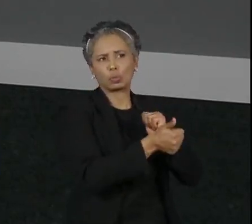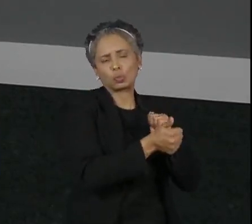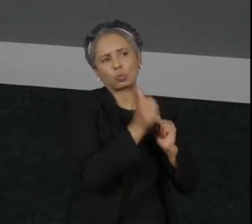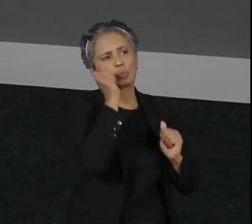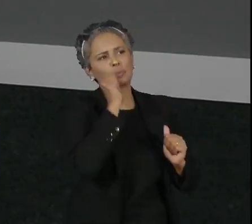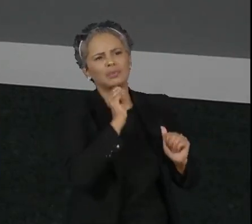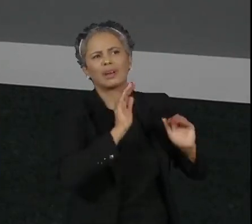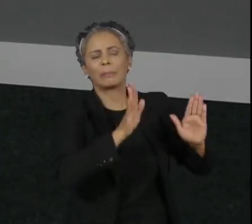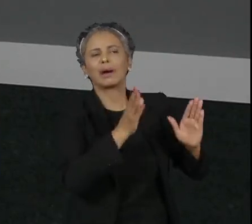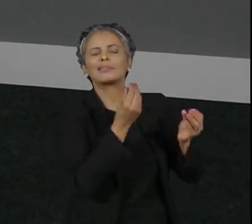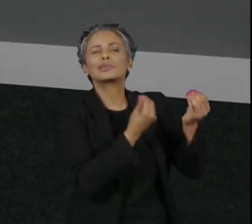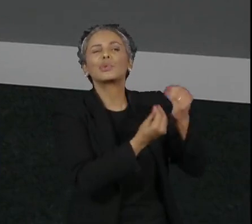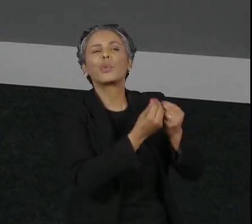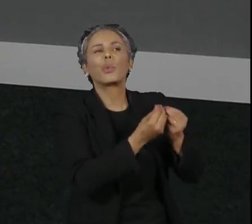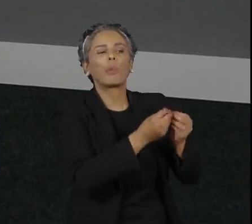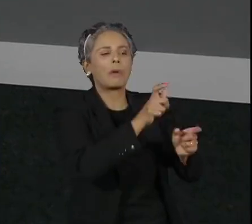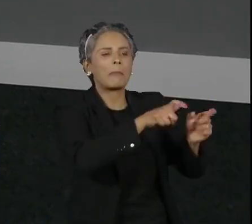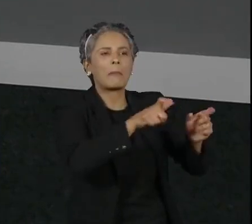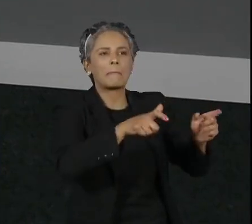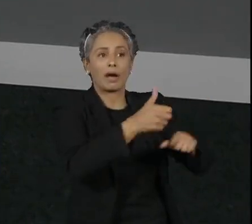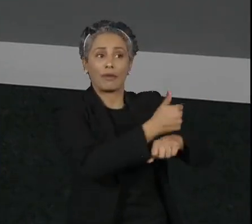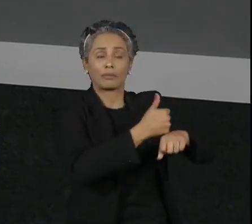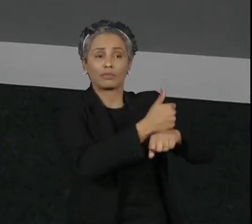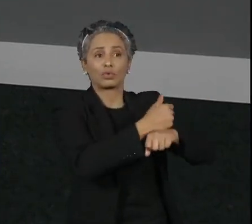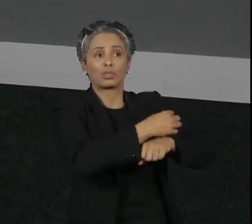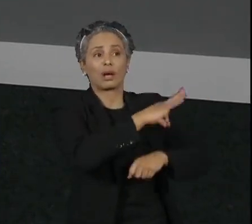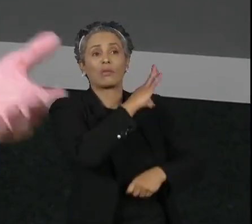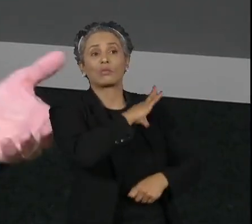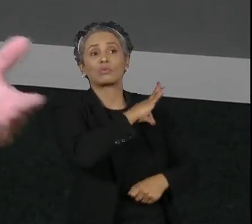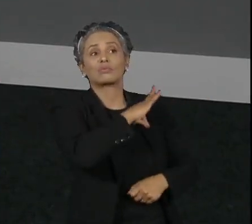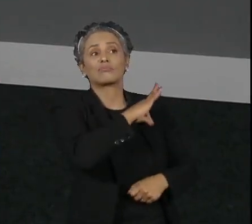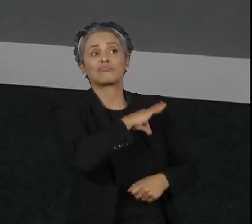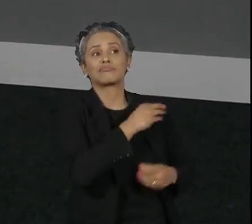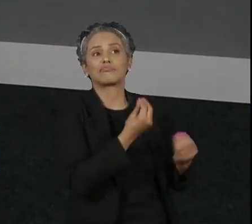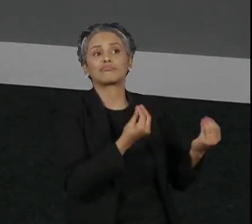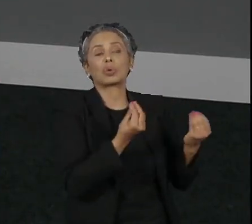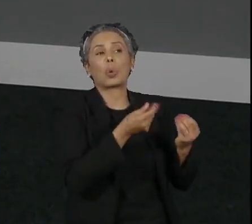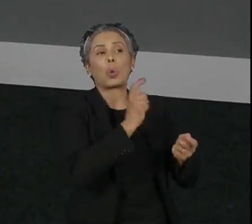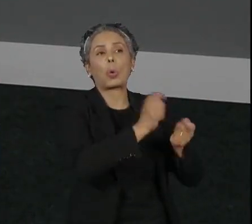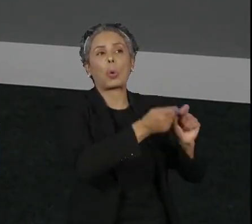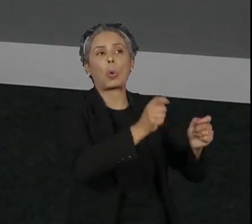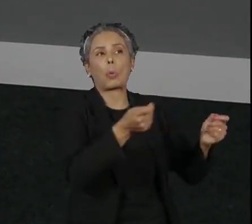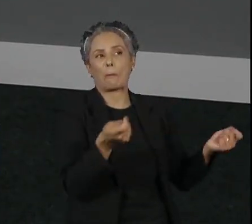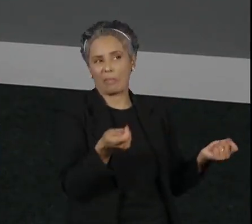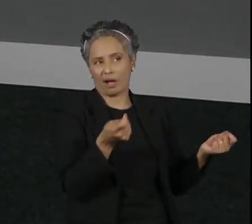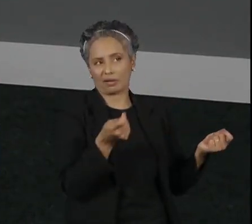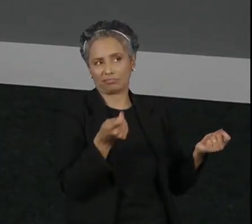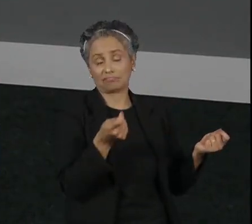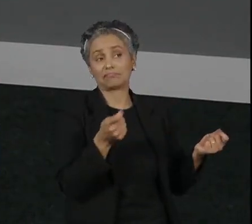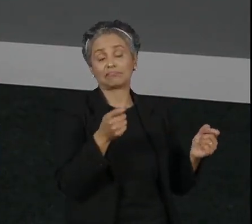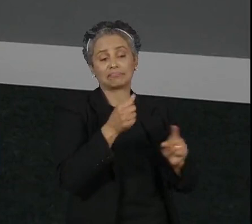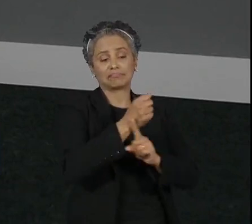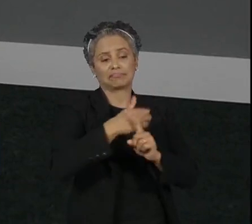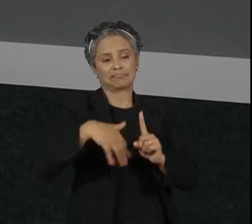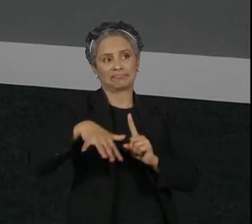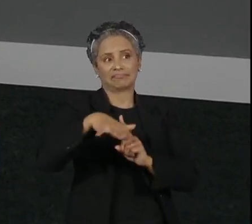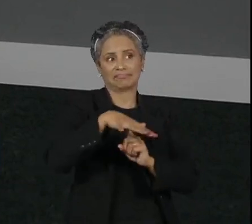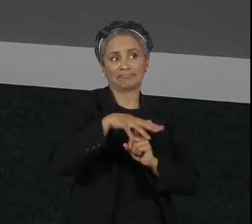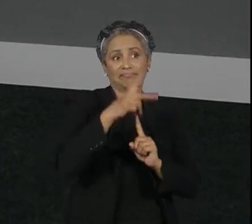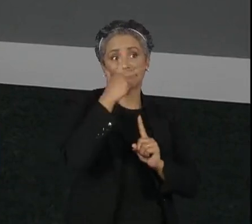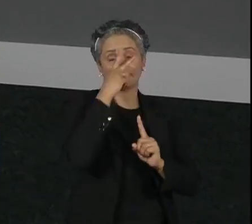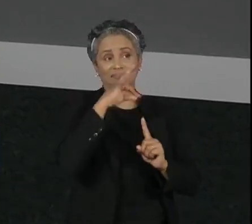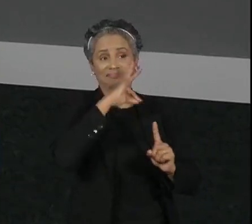a remuneração dessas jogadoras profissionais, né? Que, como acontece também na sociedade, a diferença, a